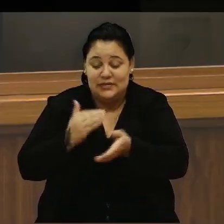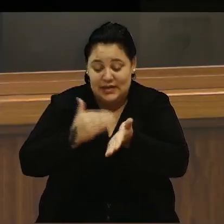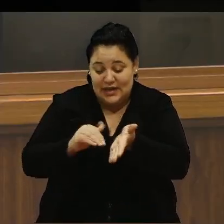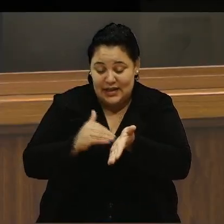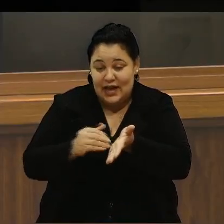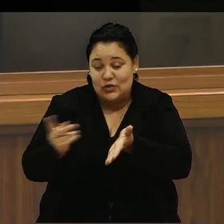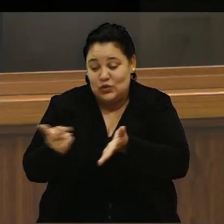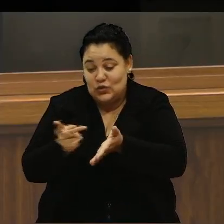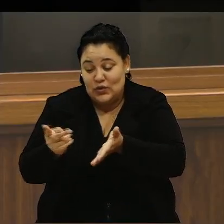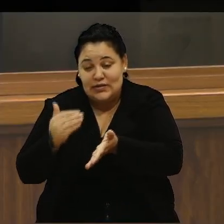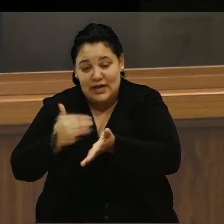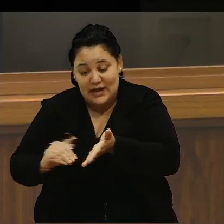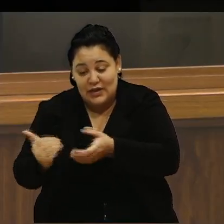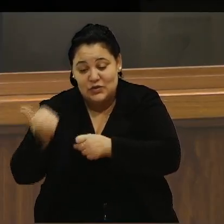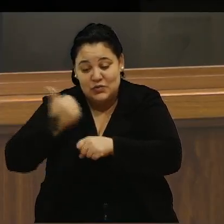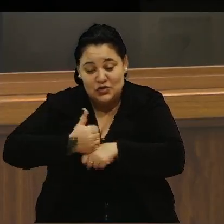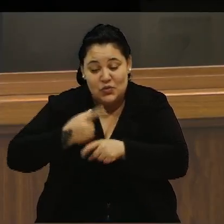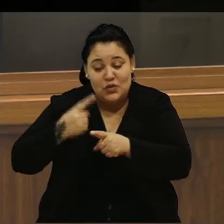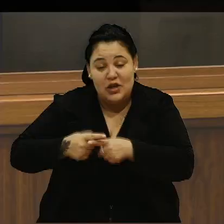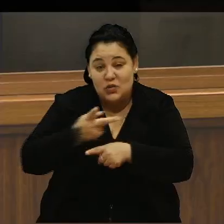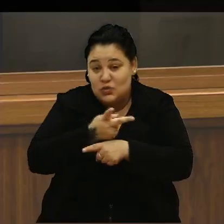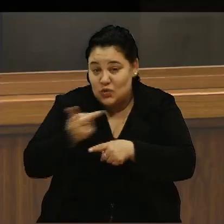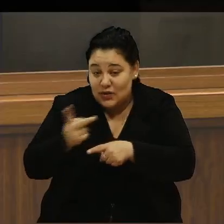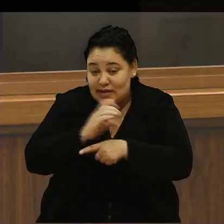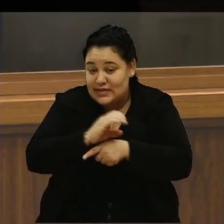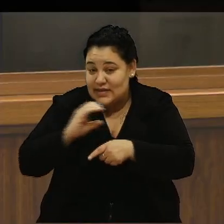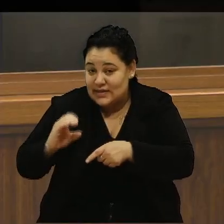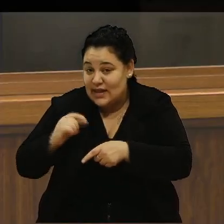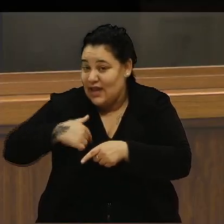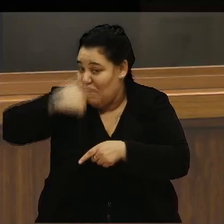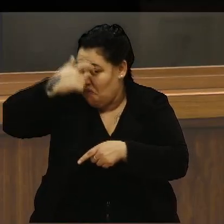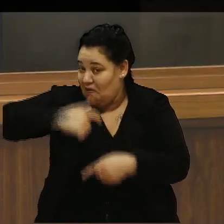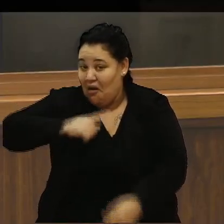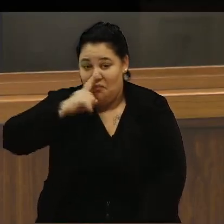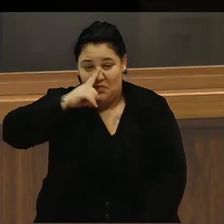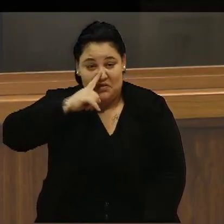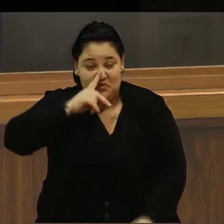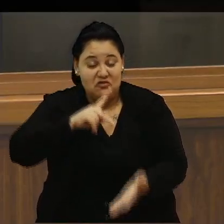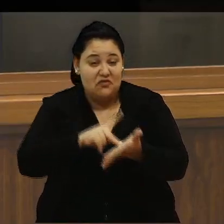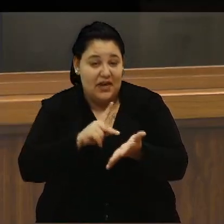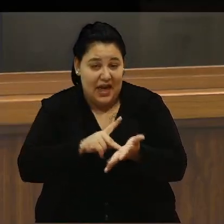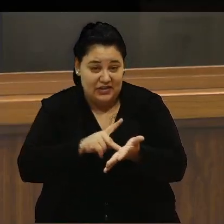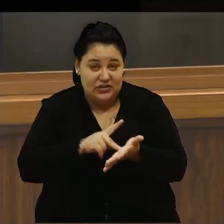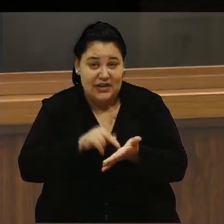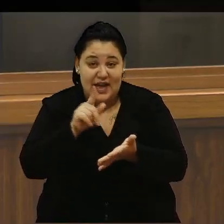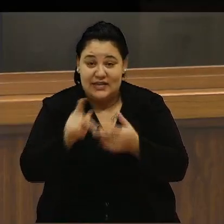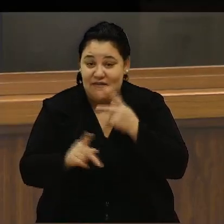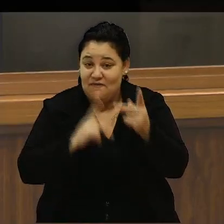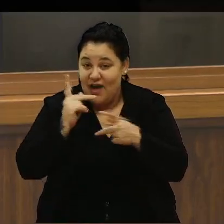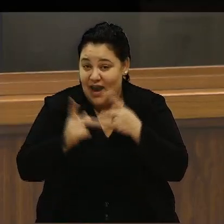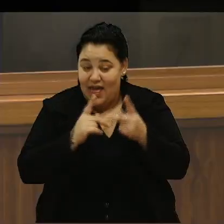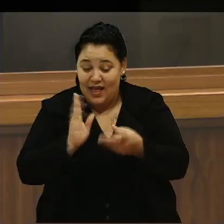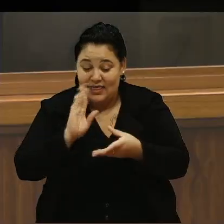são cargos comissionários, eu acho perigoso e perigosa essa citação ali na